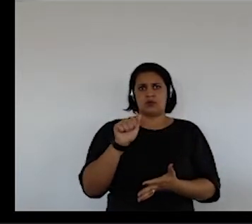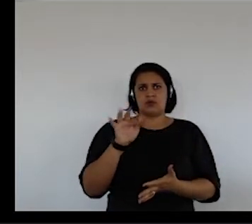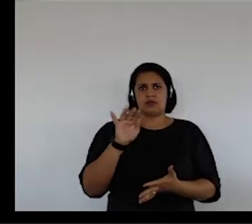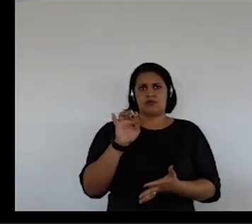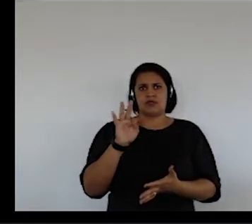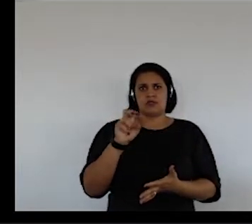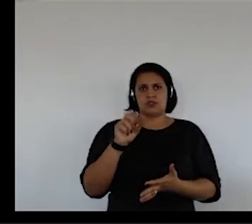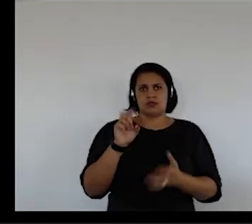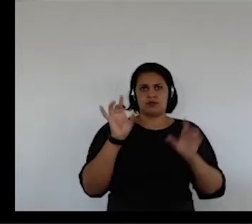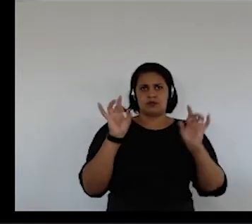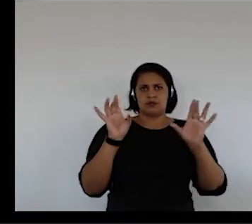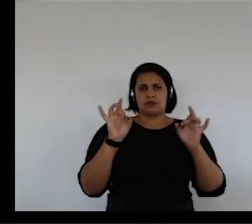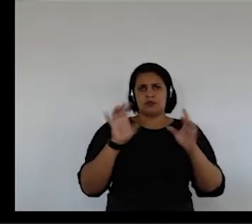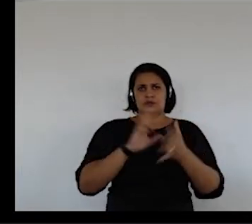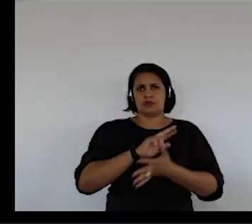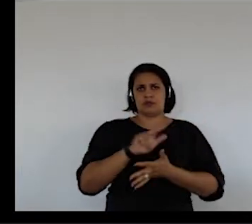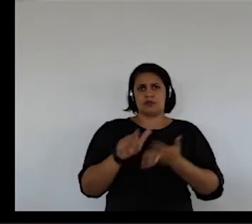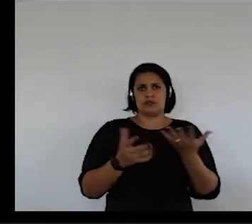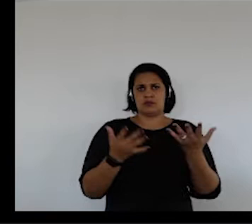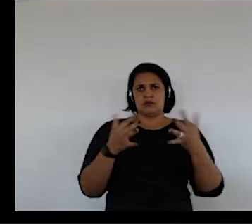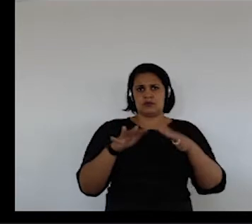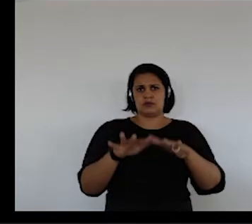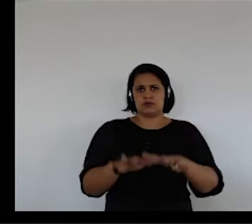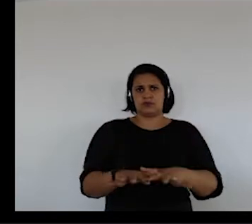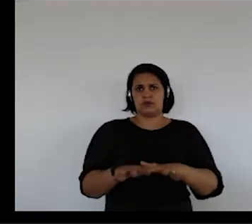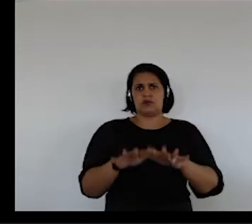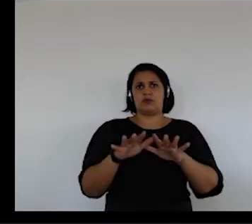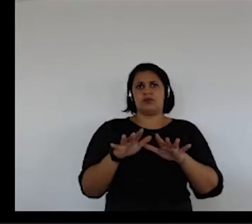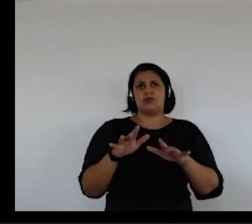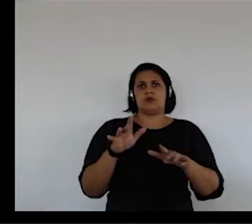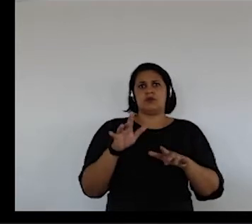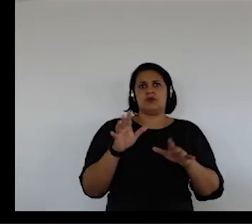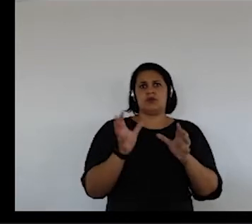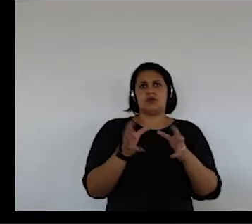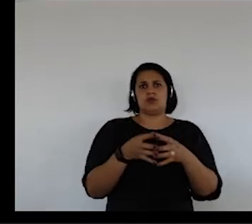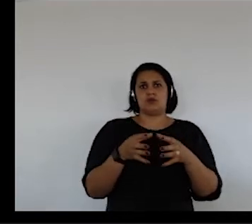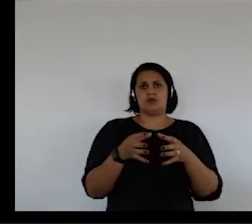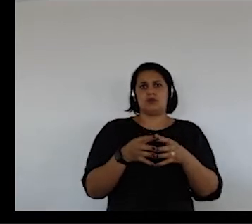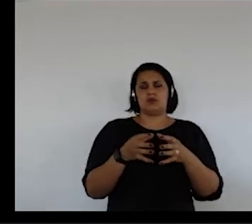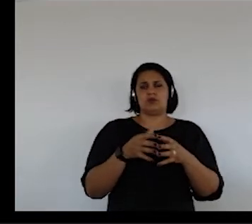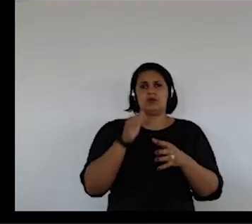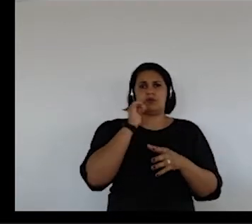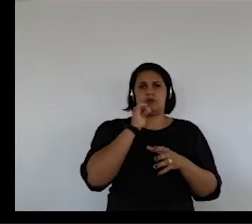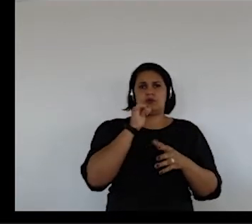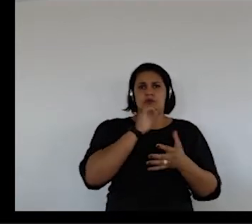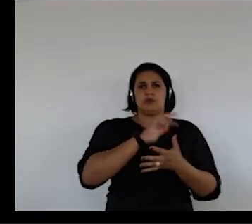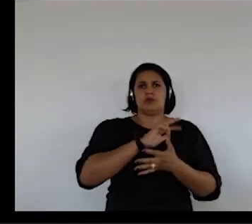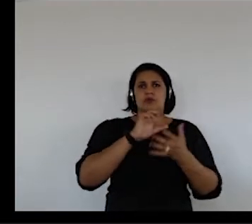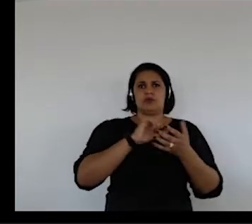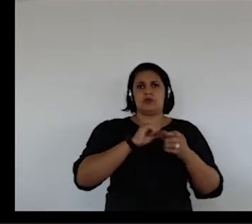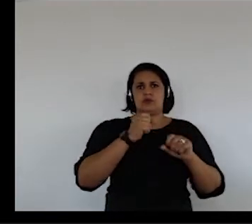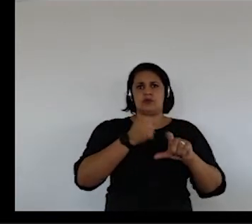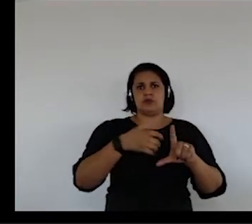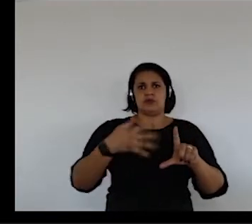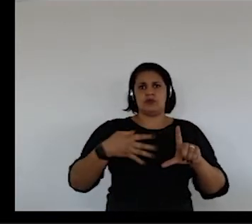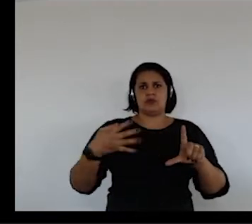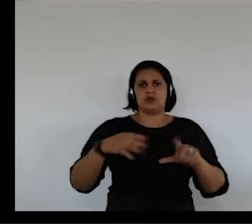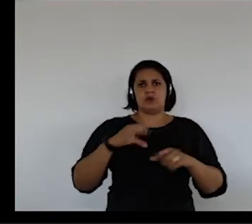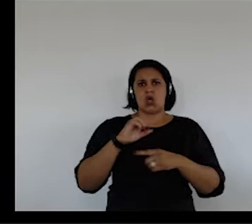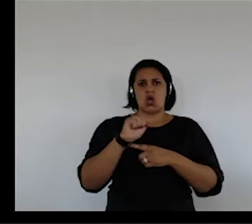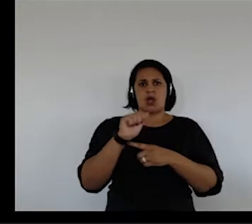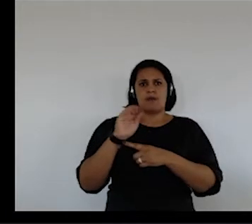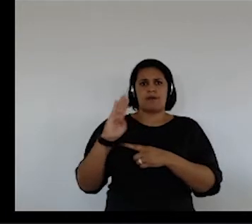inclusão, coordenadora do Núcleo de Mulheres LGBTs e Gênero da Comissão de Diversidade Sexual e de Gênero da UAB São